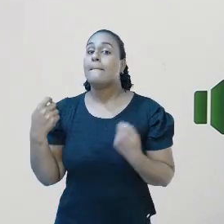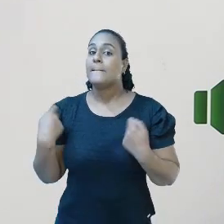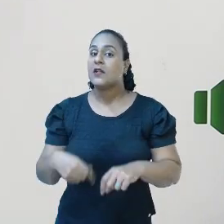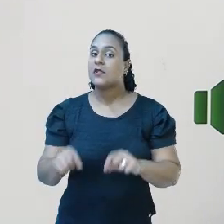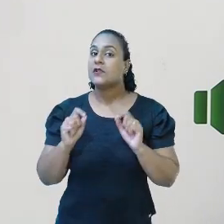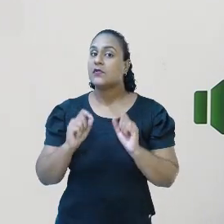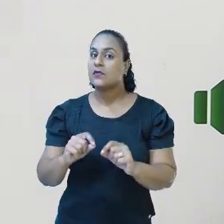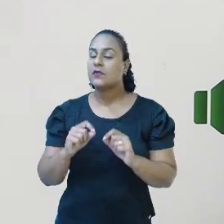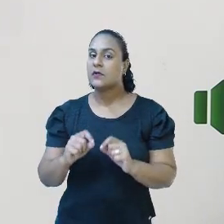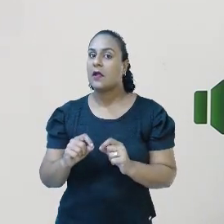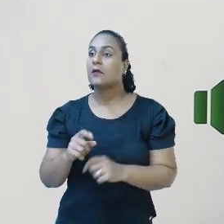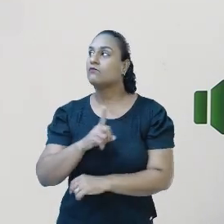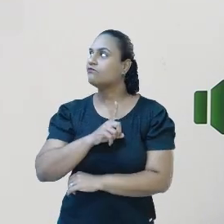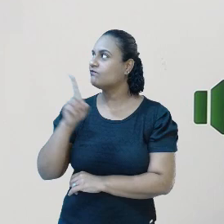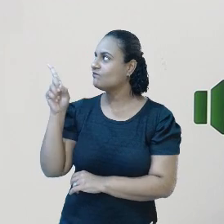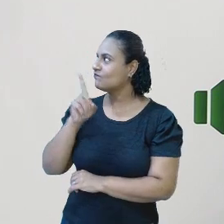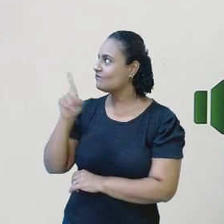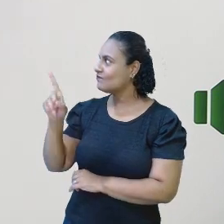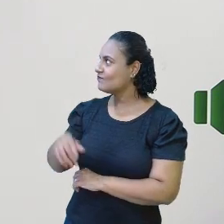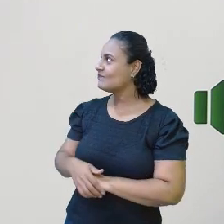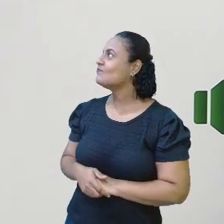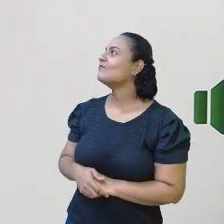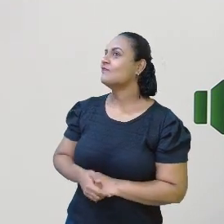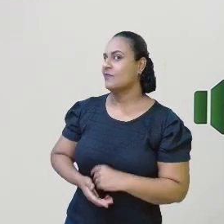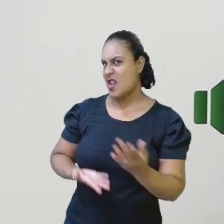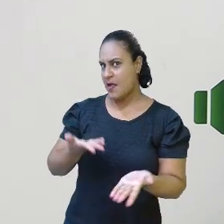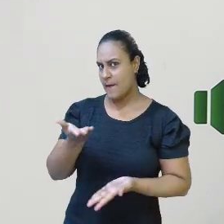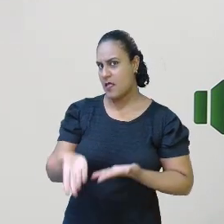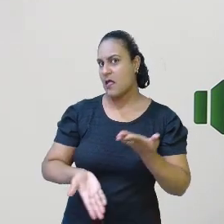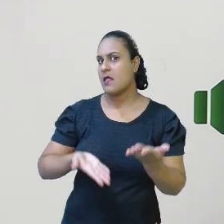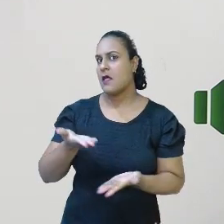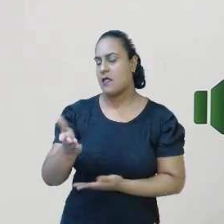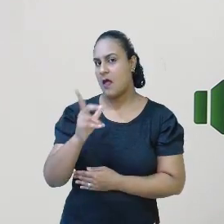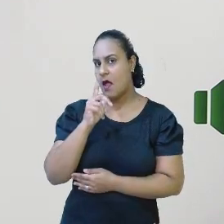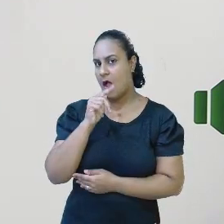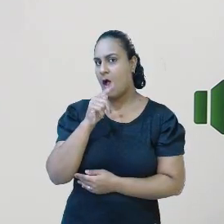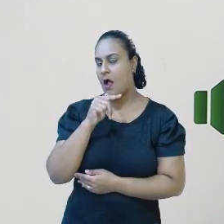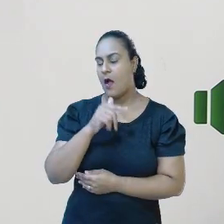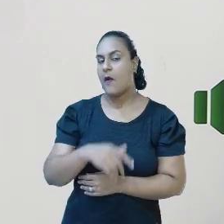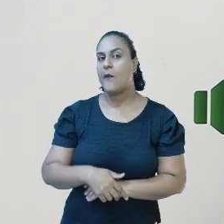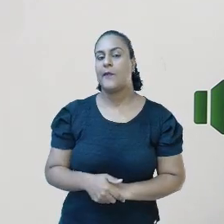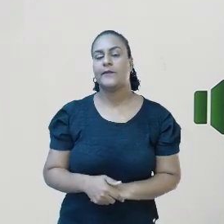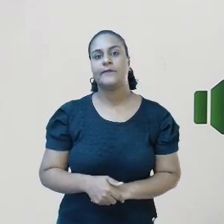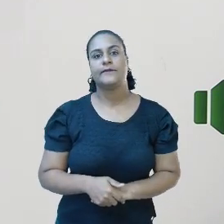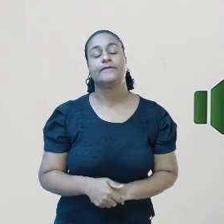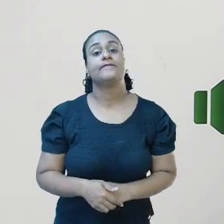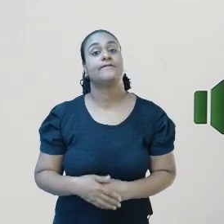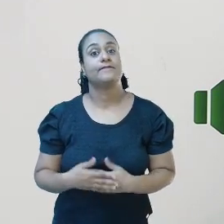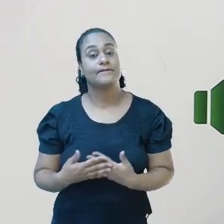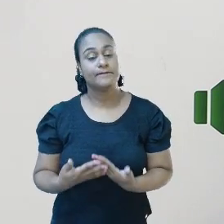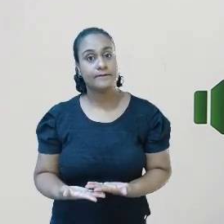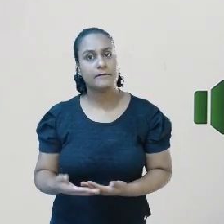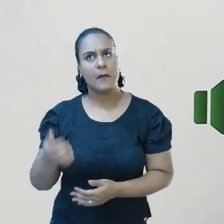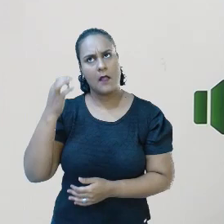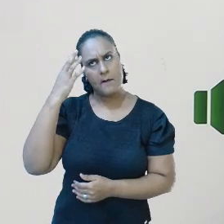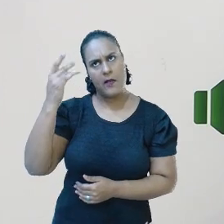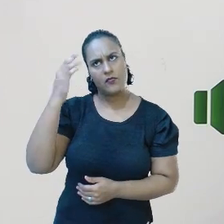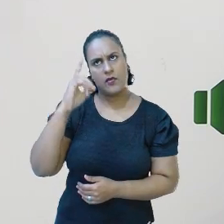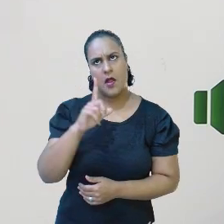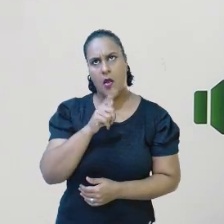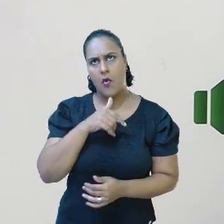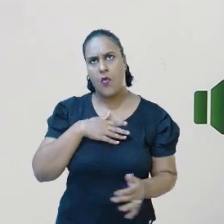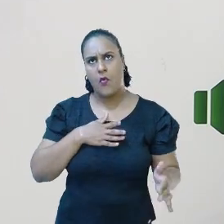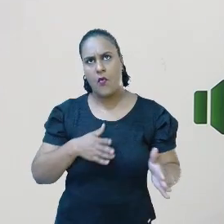passar pela estação de tratamento de água. Pois é. Imagina um rio